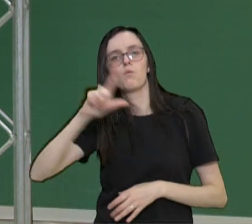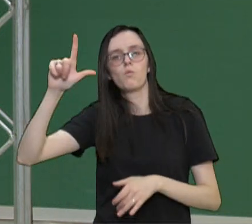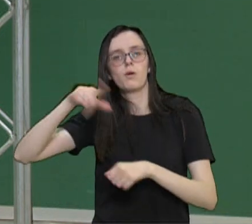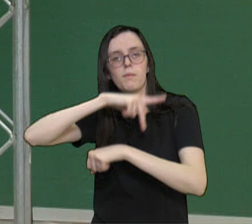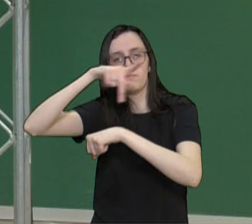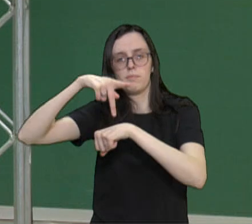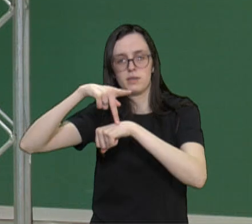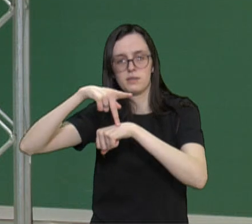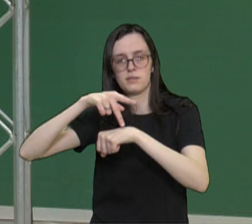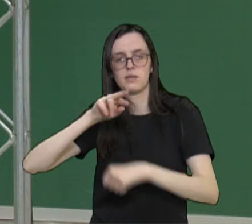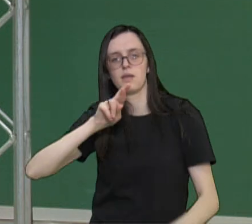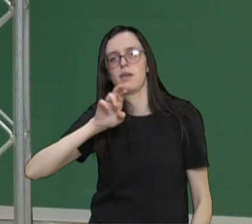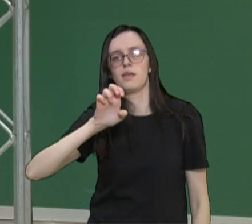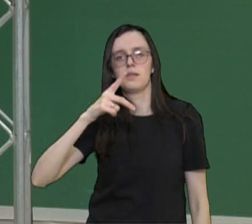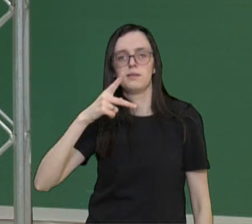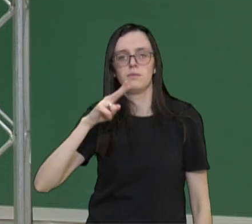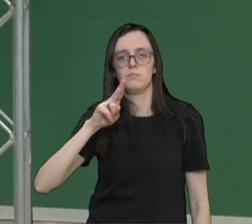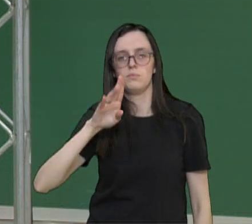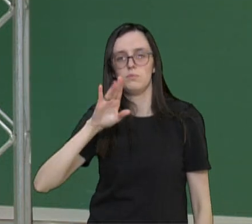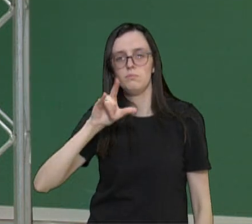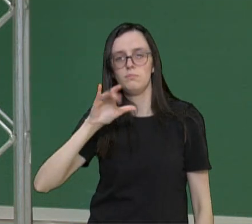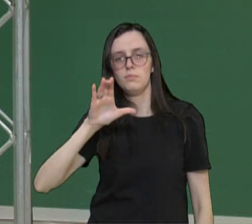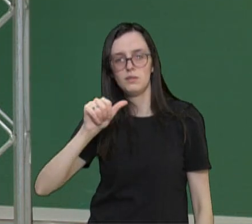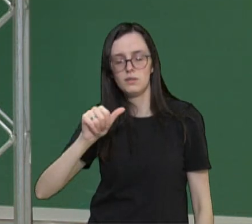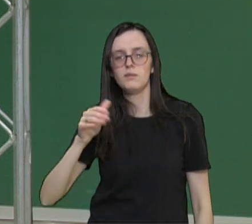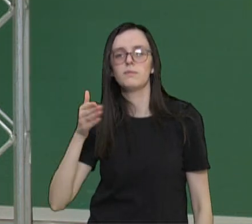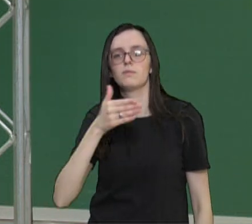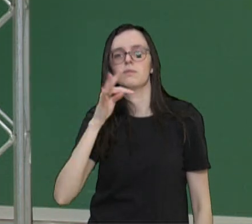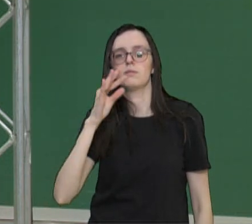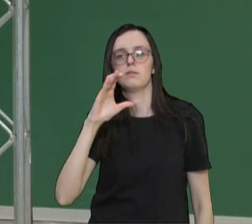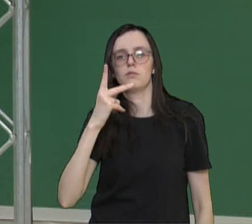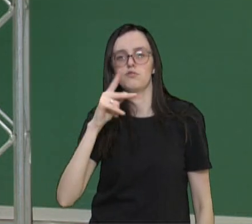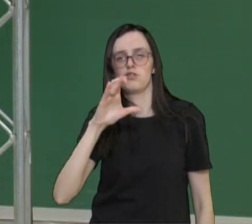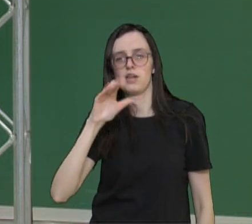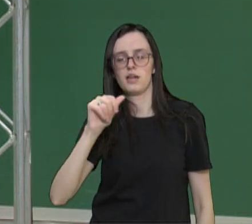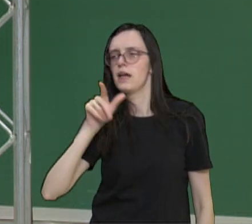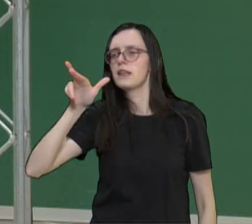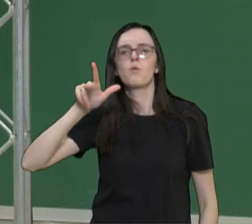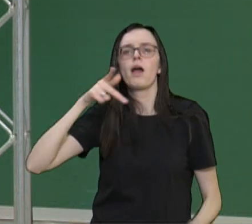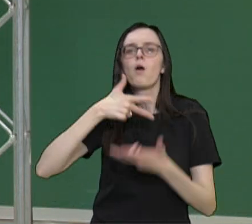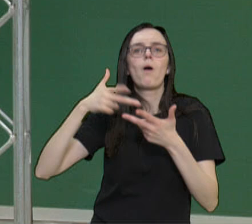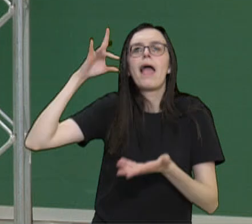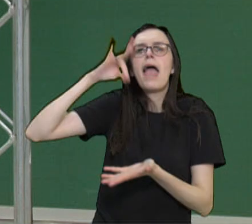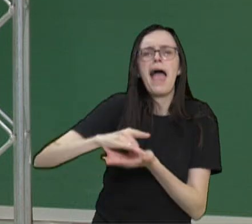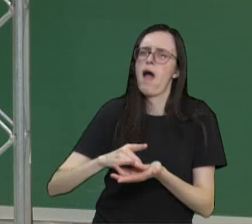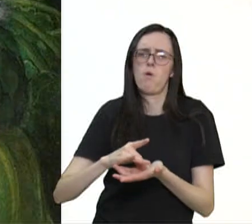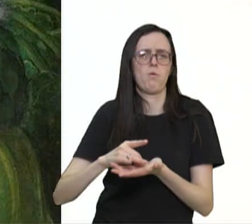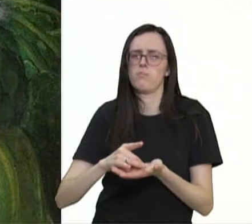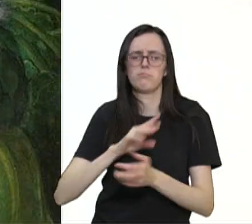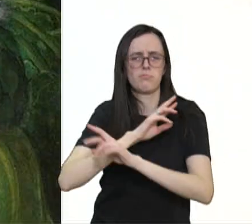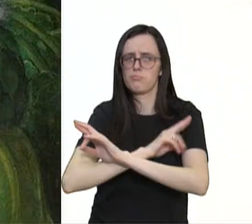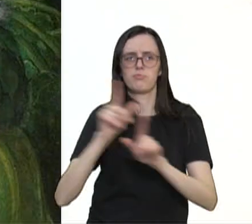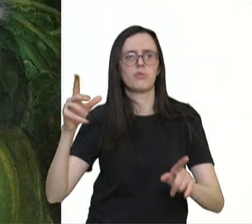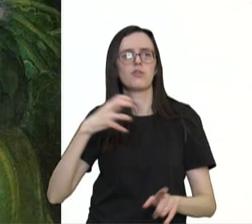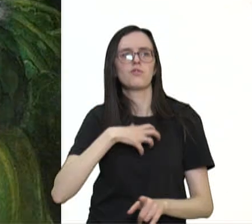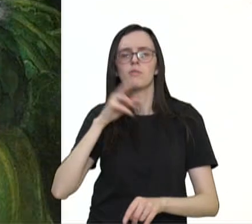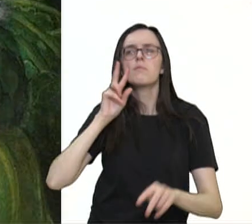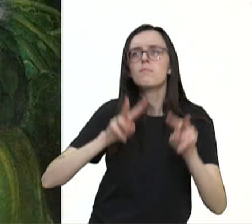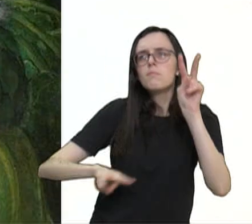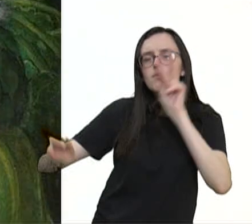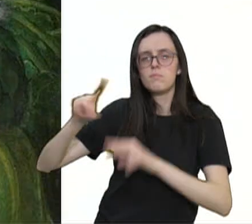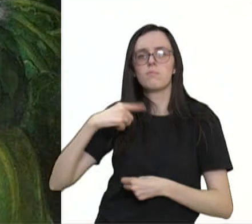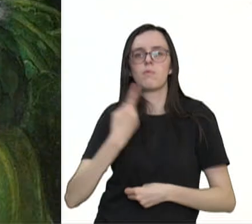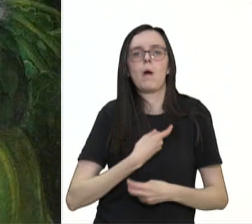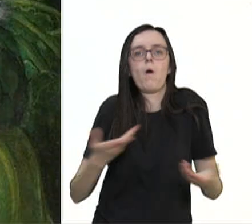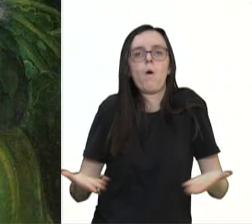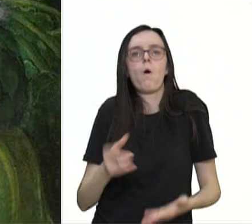uma outra concepção, por isso a técnica maneirista. Isso aqui não tem nada a ver com o real. Então ele começa a fazer uma leitura, e a gente